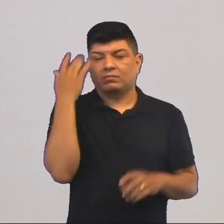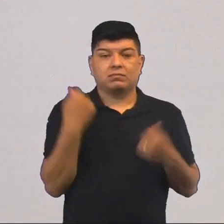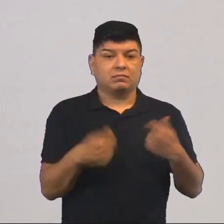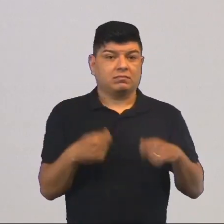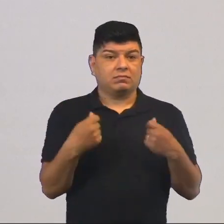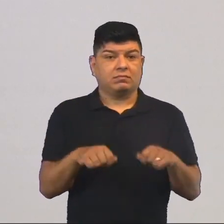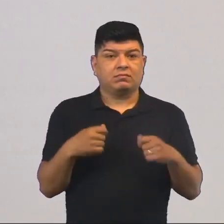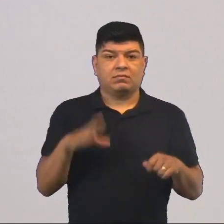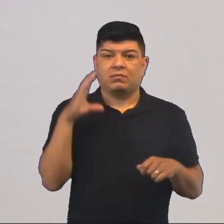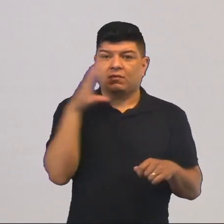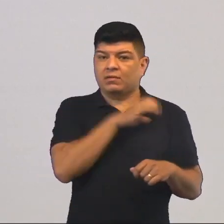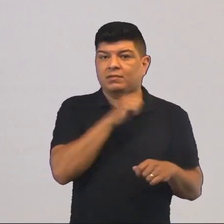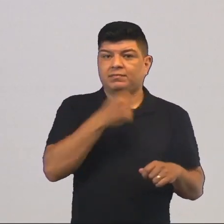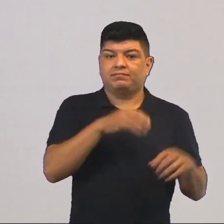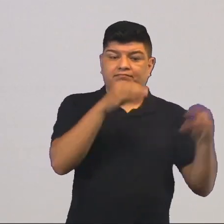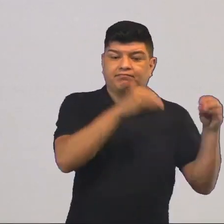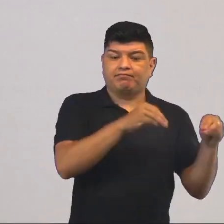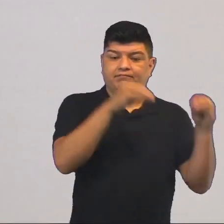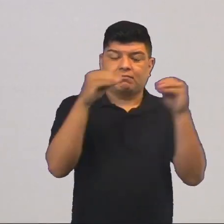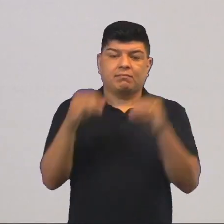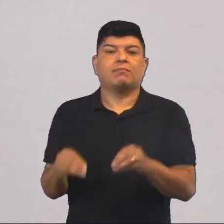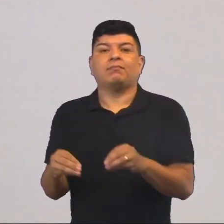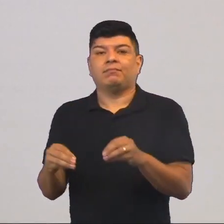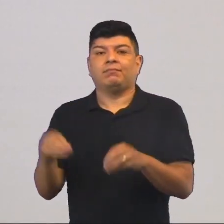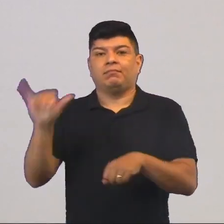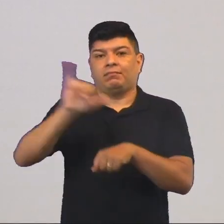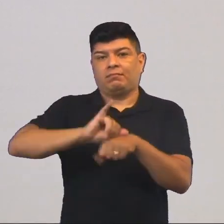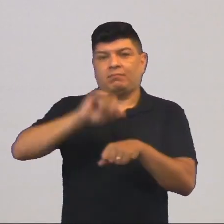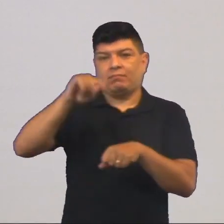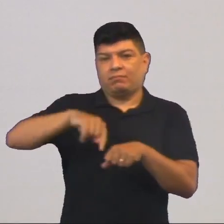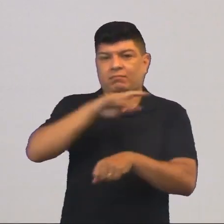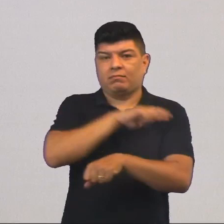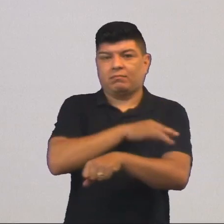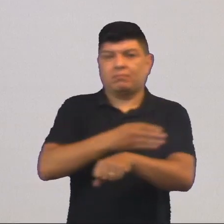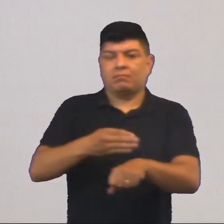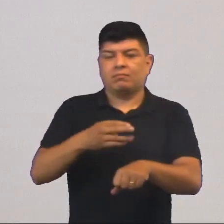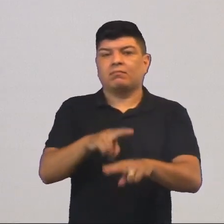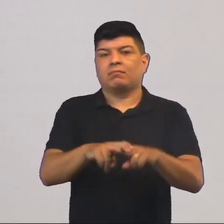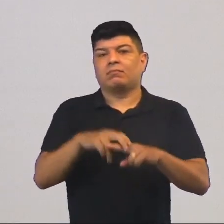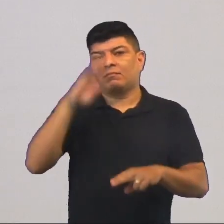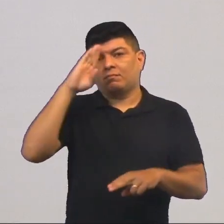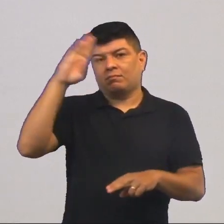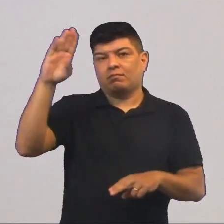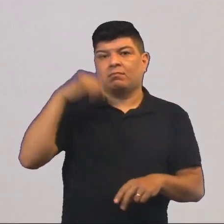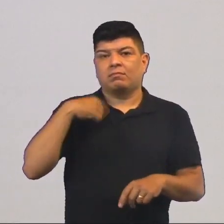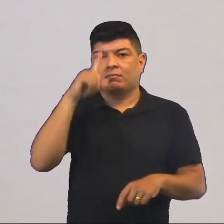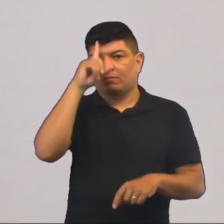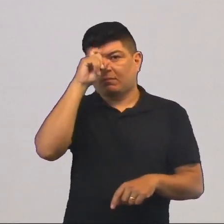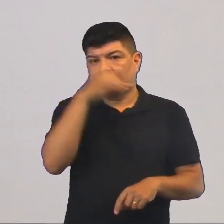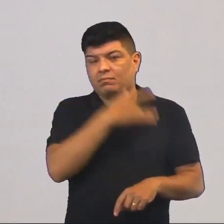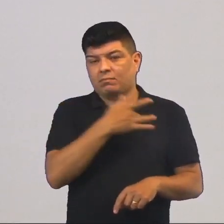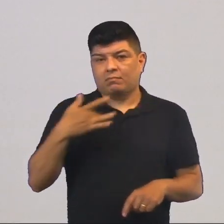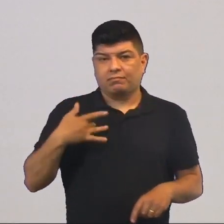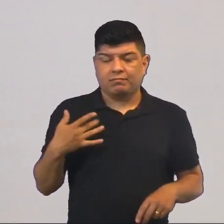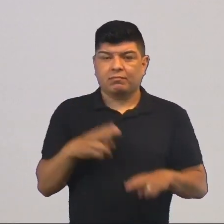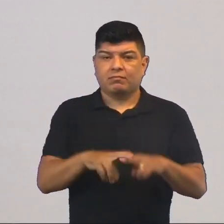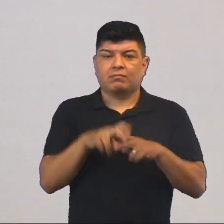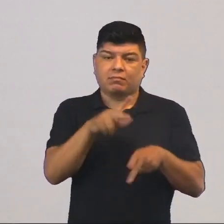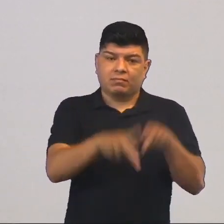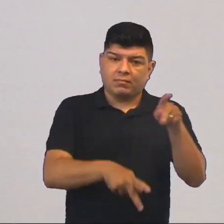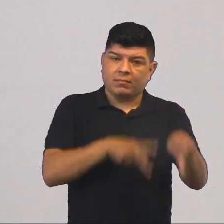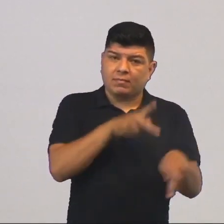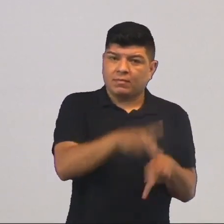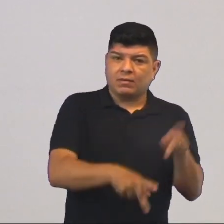algo mais urgente, eles têm que se dirigir à capital para resolver, tanto principalmente em relação à questão saúde. Então, a